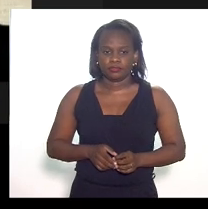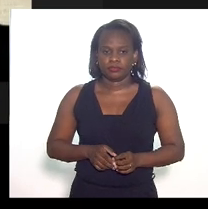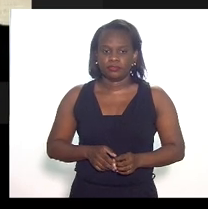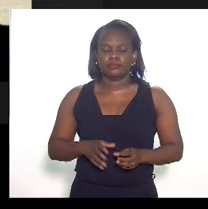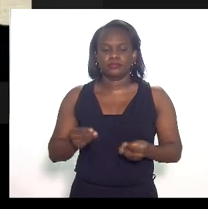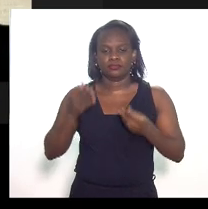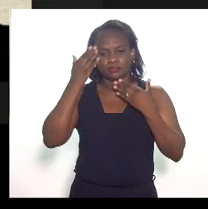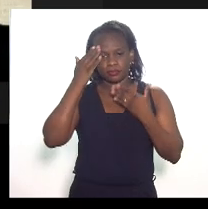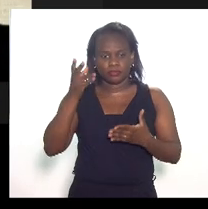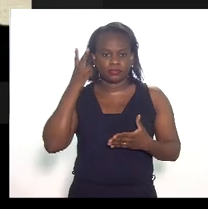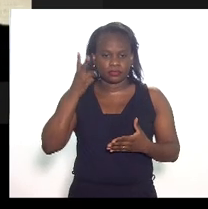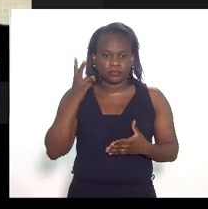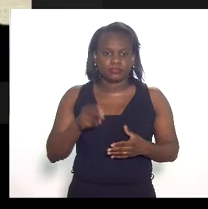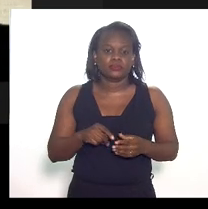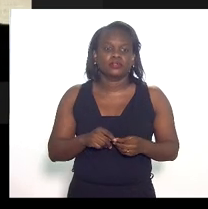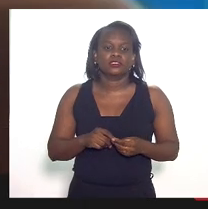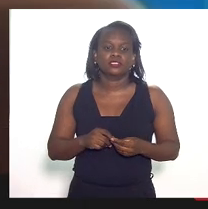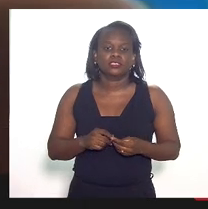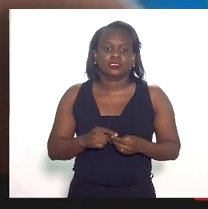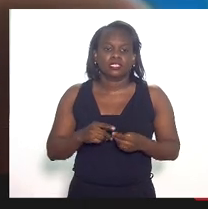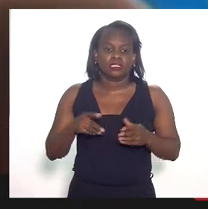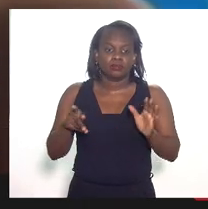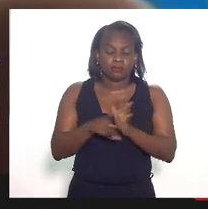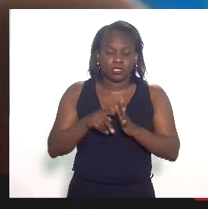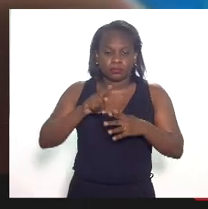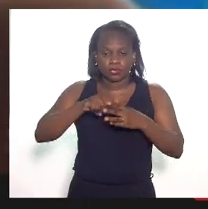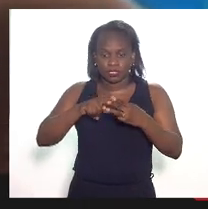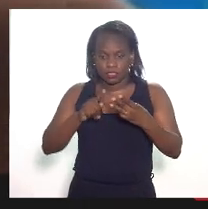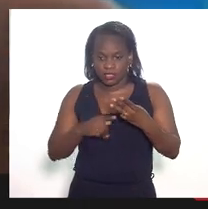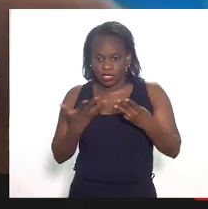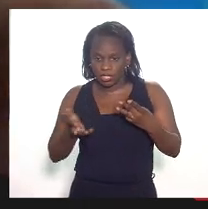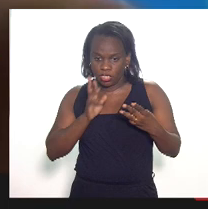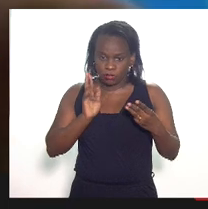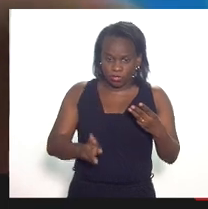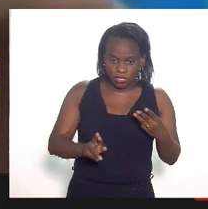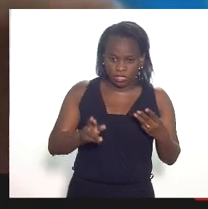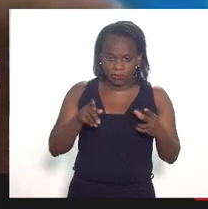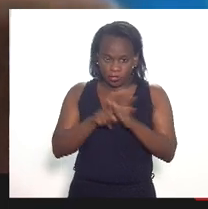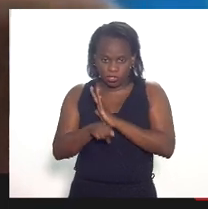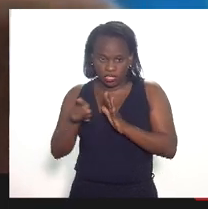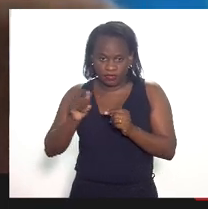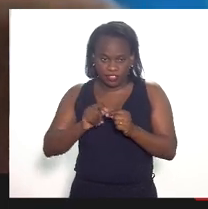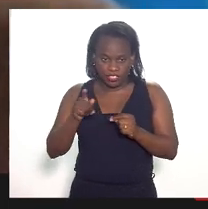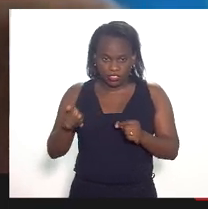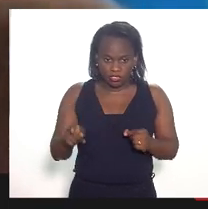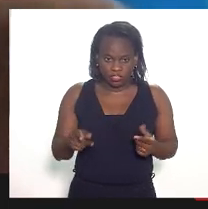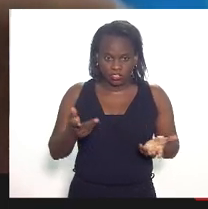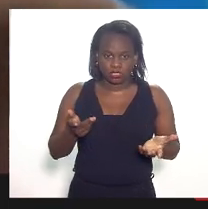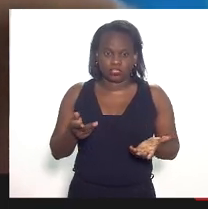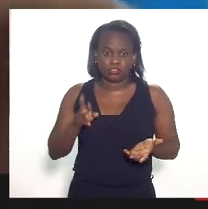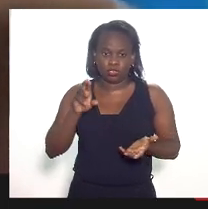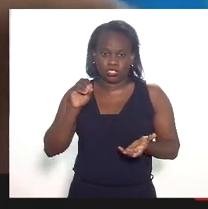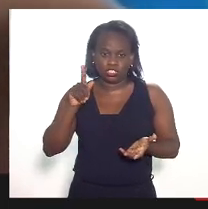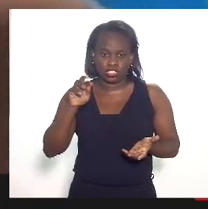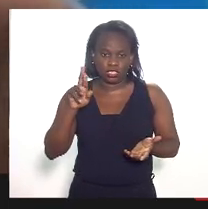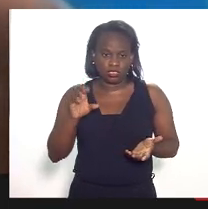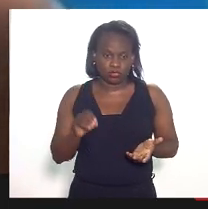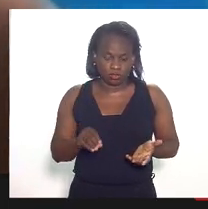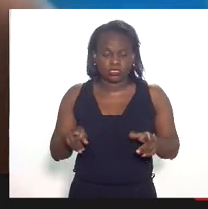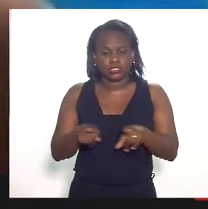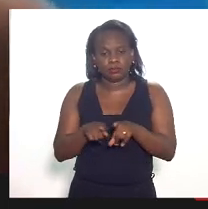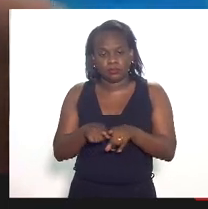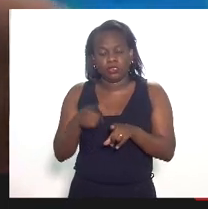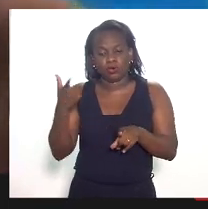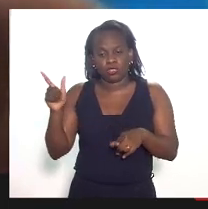Muito obrigado, vereador. Alguém dos três entes gostaria de responder essa pergunta que foi feita pelo Rogério, pelo vereador Rogério Amorim, e a